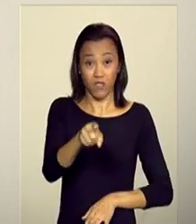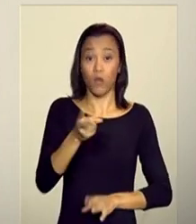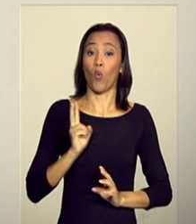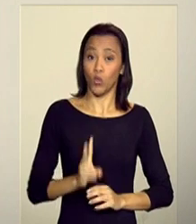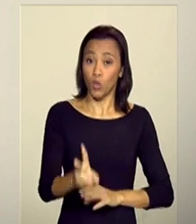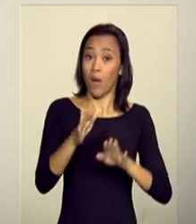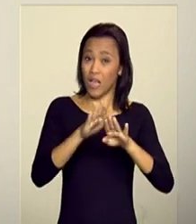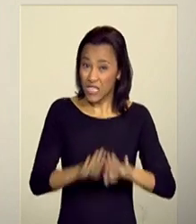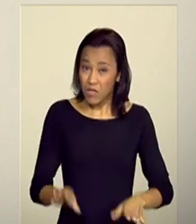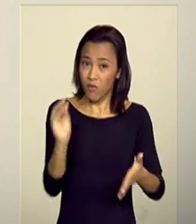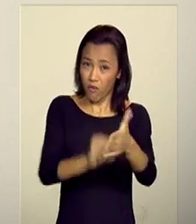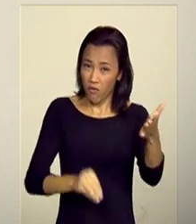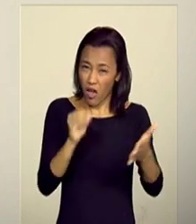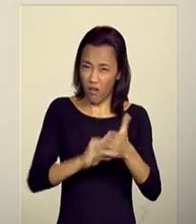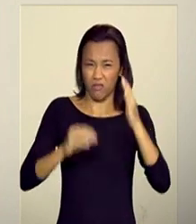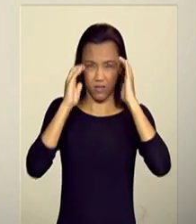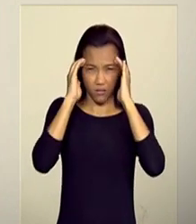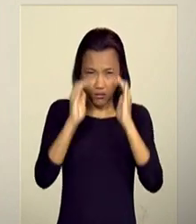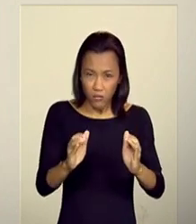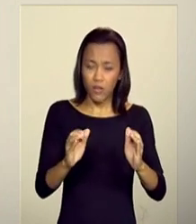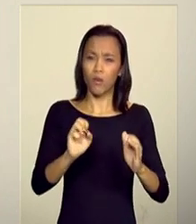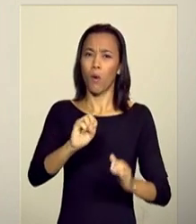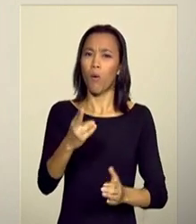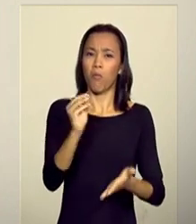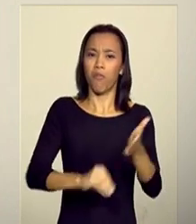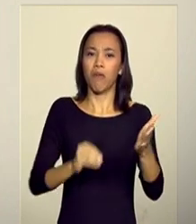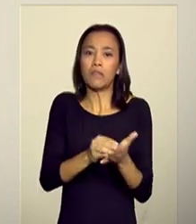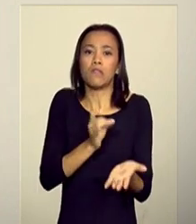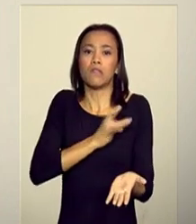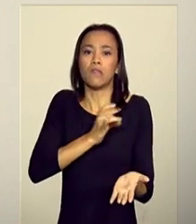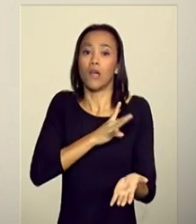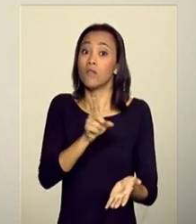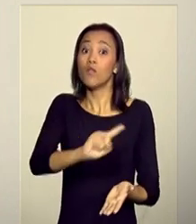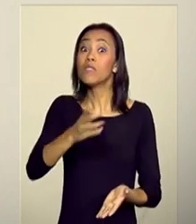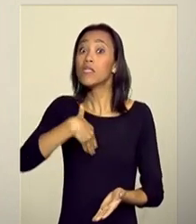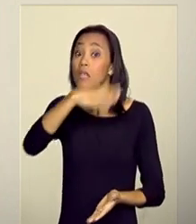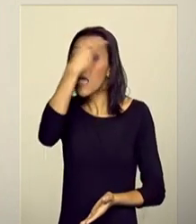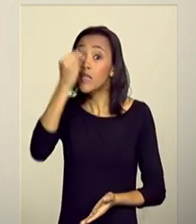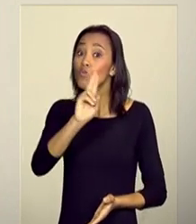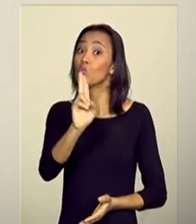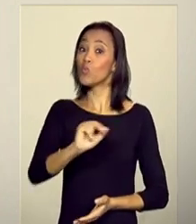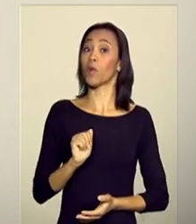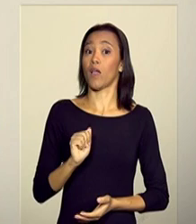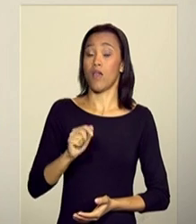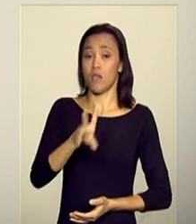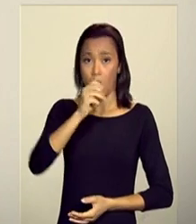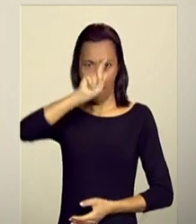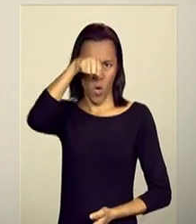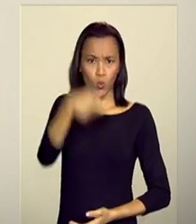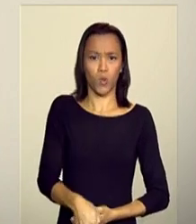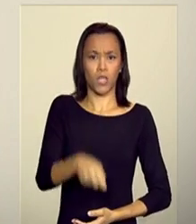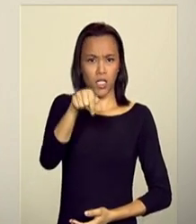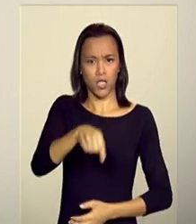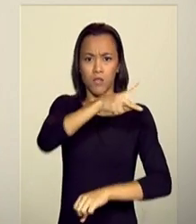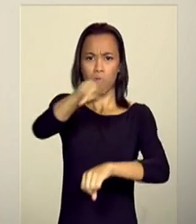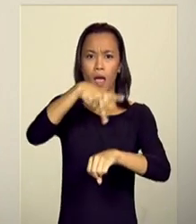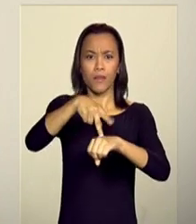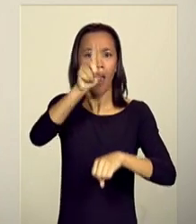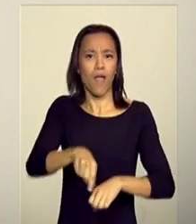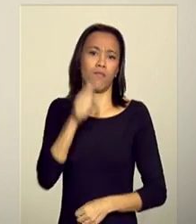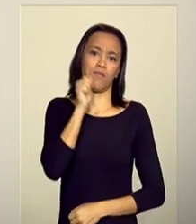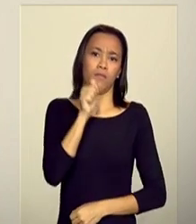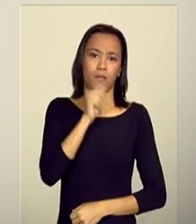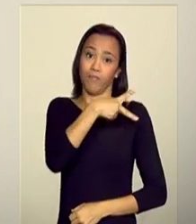vocês agem assim por falta de respeito ou por falta de temor não esqueçam jamais que a maior autoridade deste país